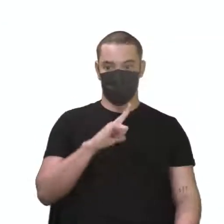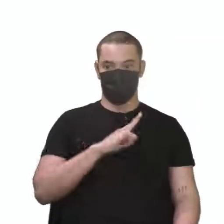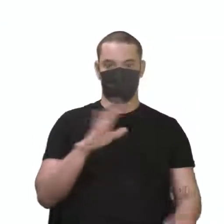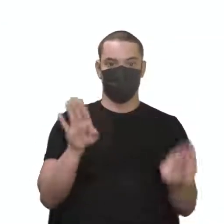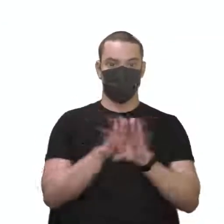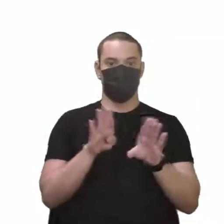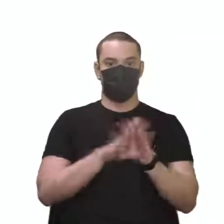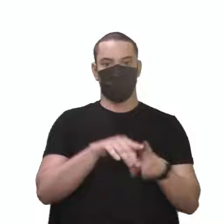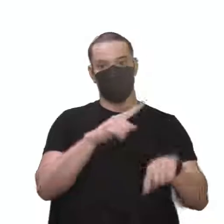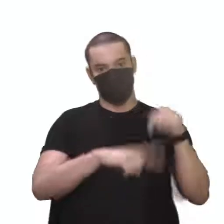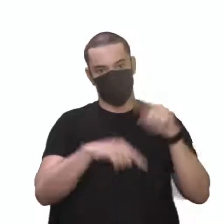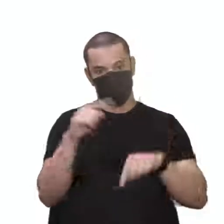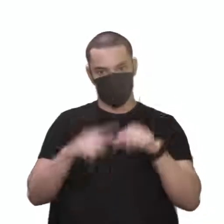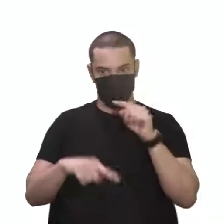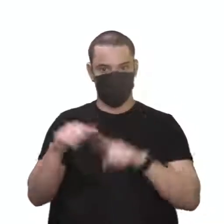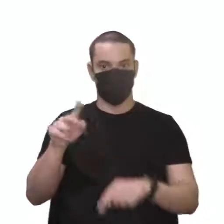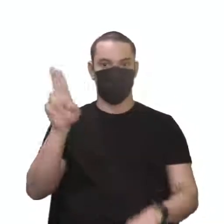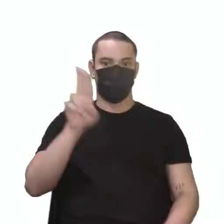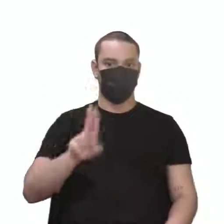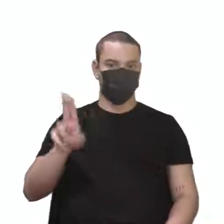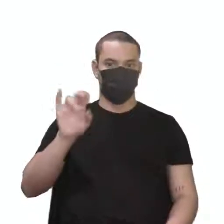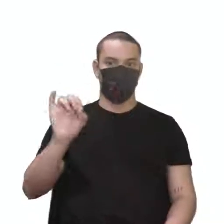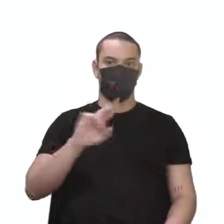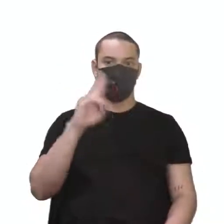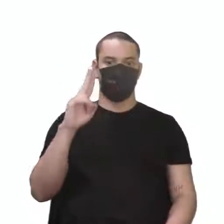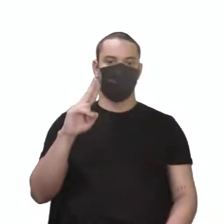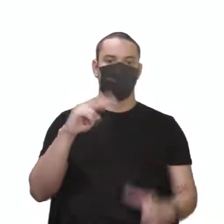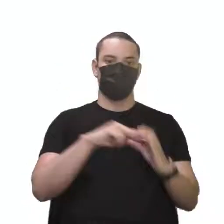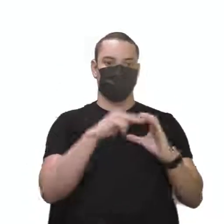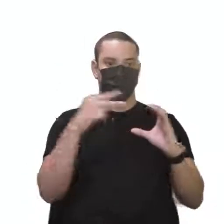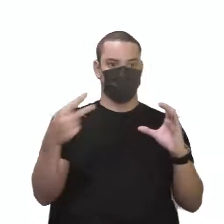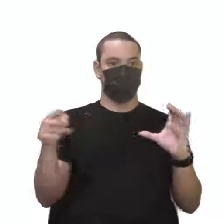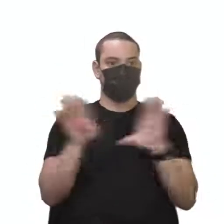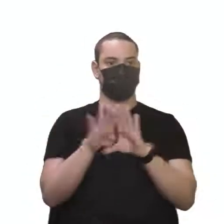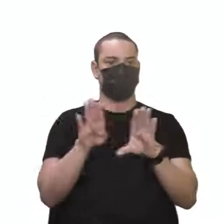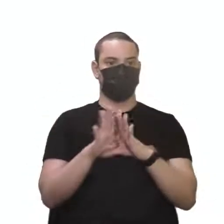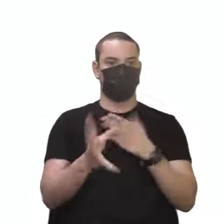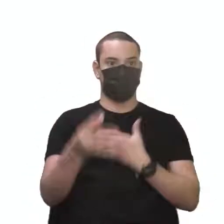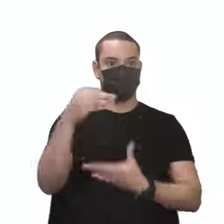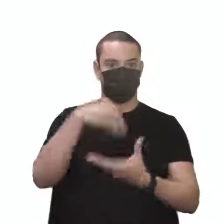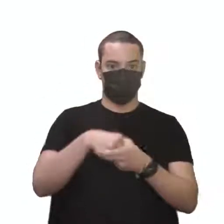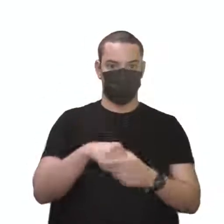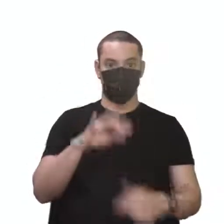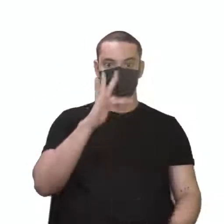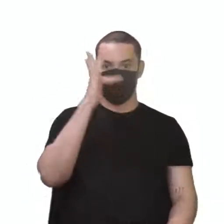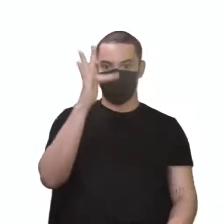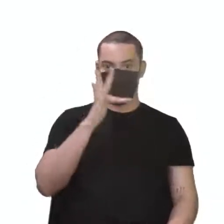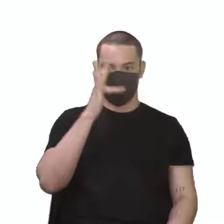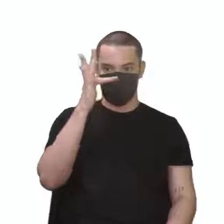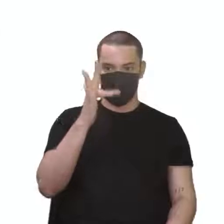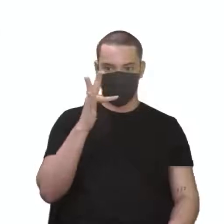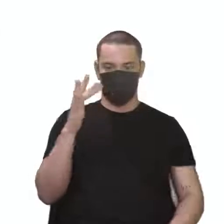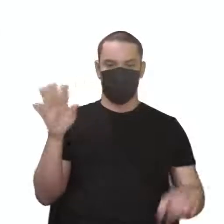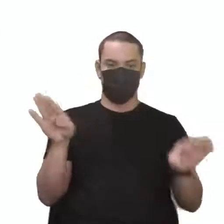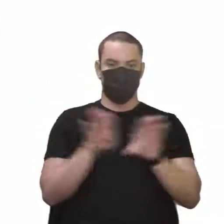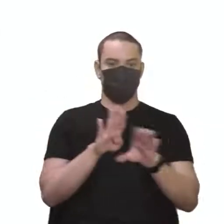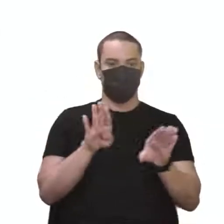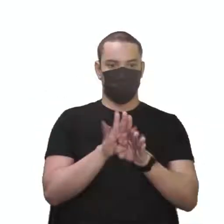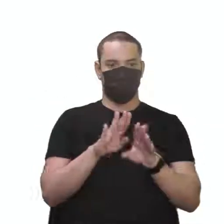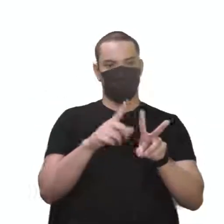desses elementos de transgenia ou de DNA recombinante também aplicado tanto para plantas quanto aplicado